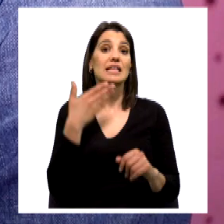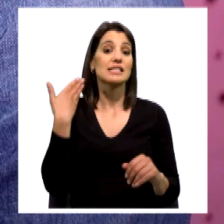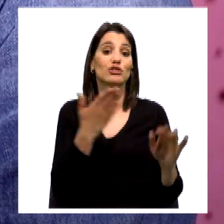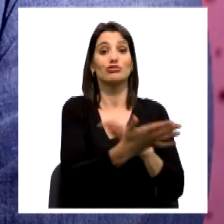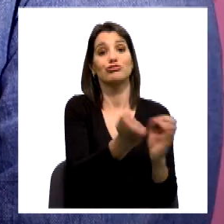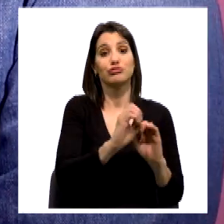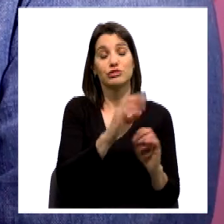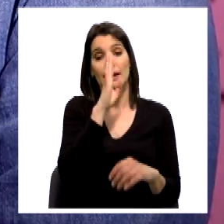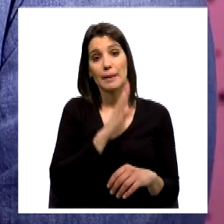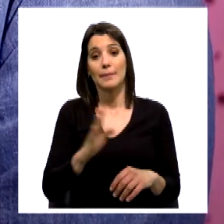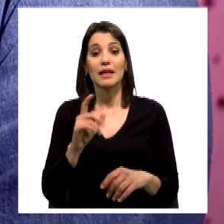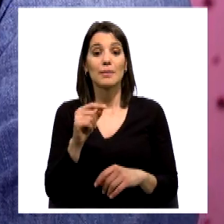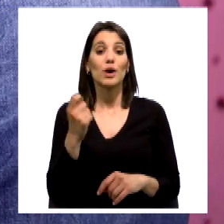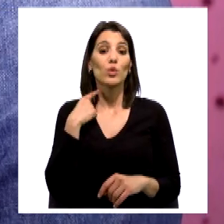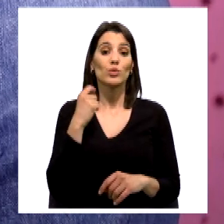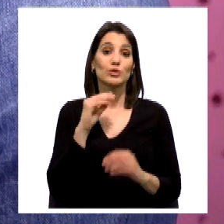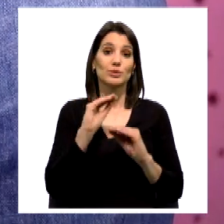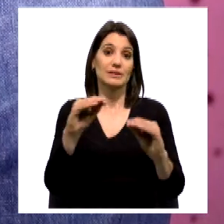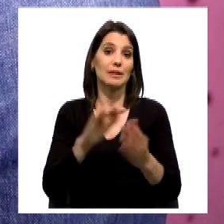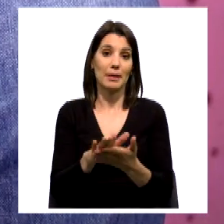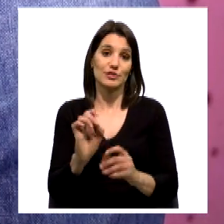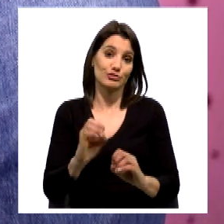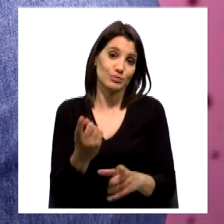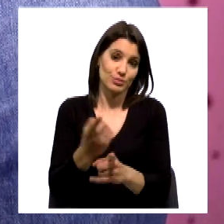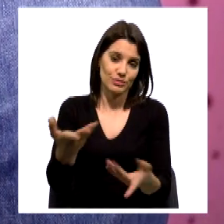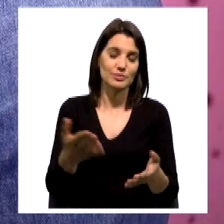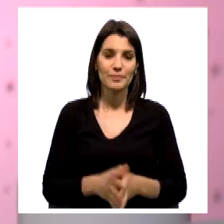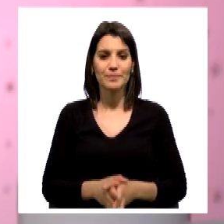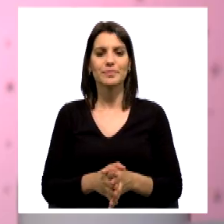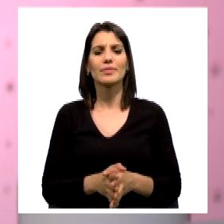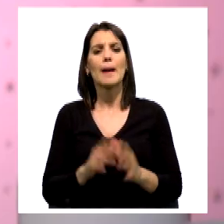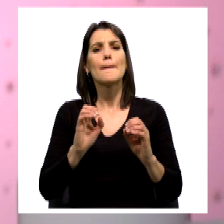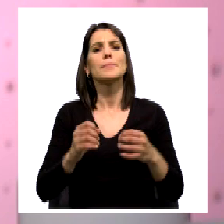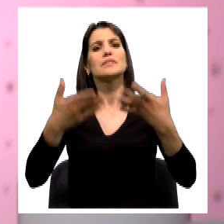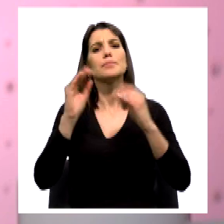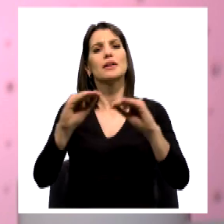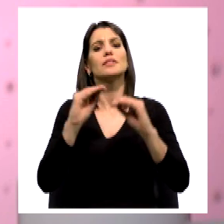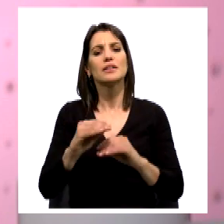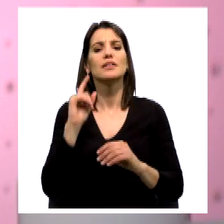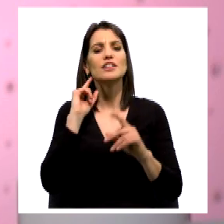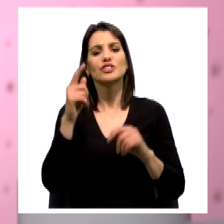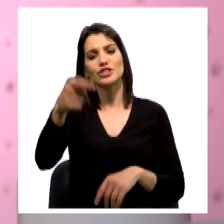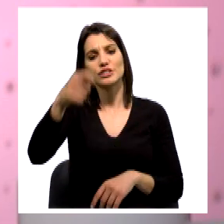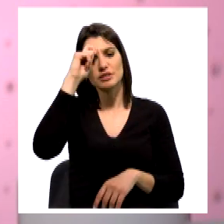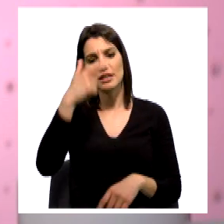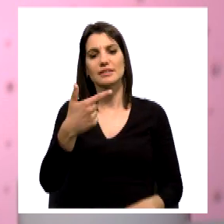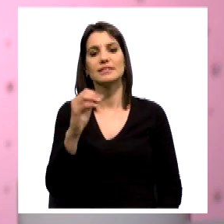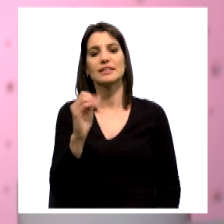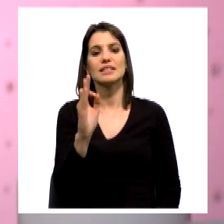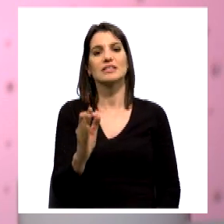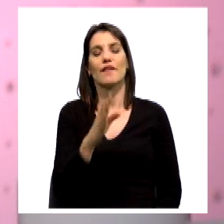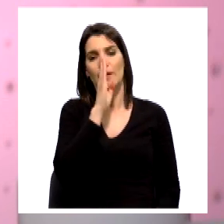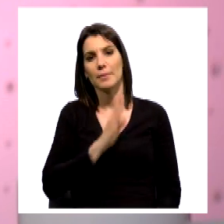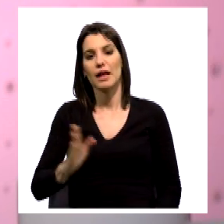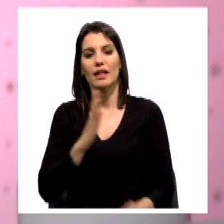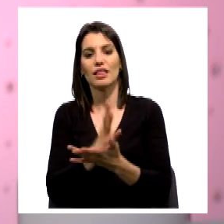para a rádio e com que não exercesse o curso de professor de ensino básico. Qual é que foi o principal ensinamento que esse estágio na TSF te deu